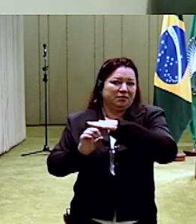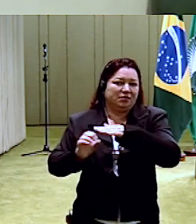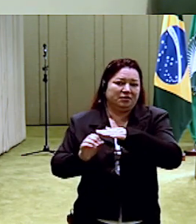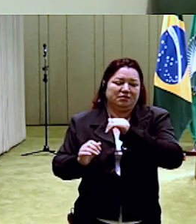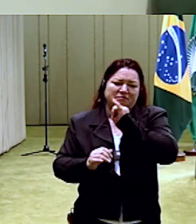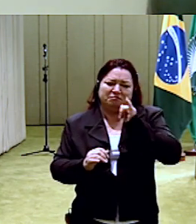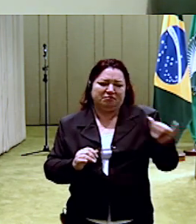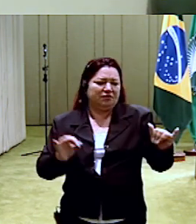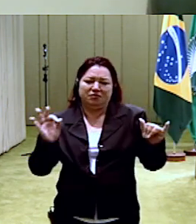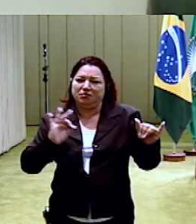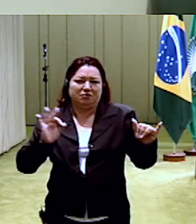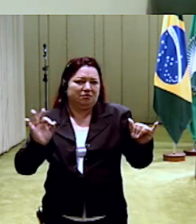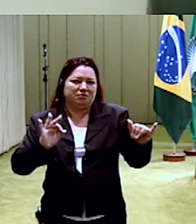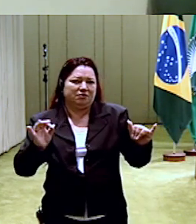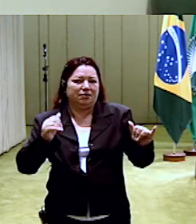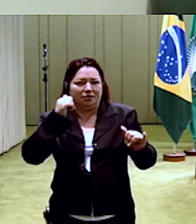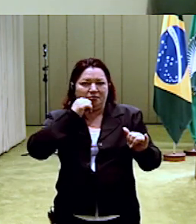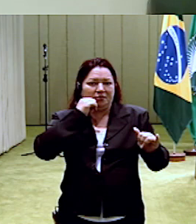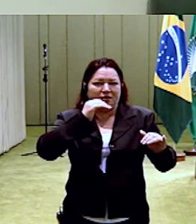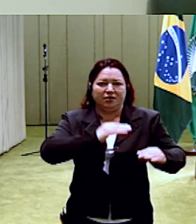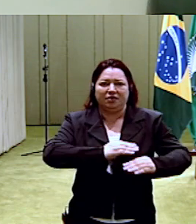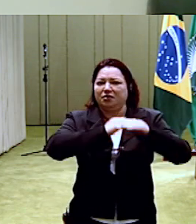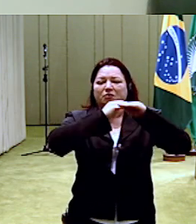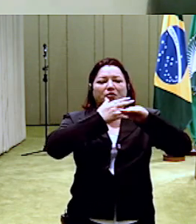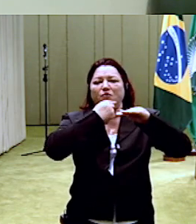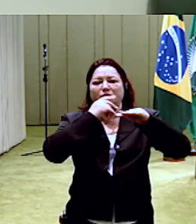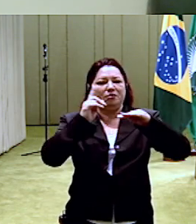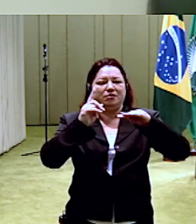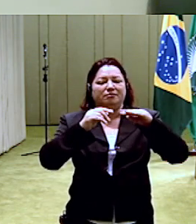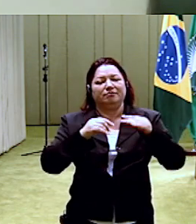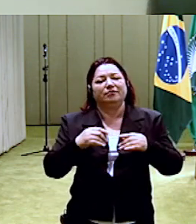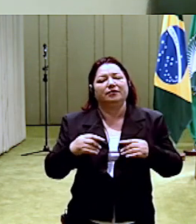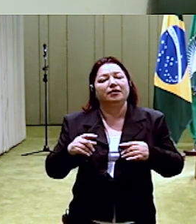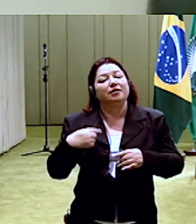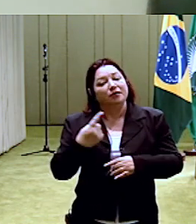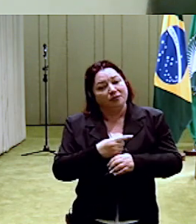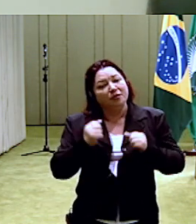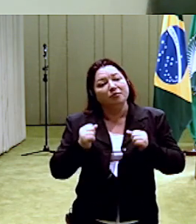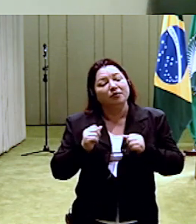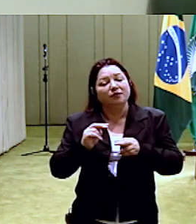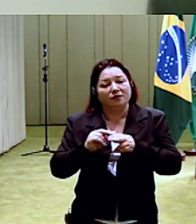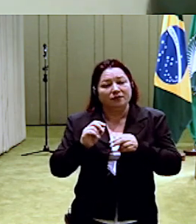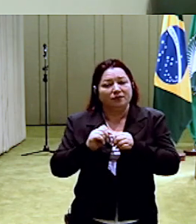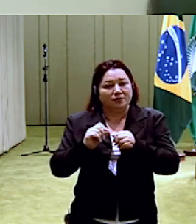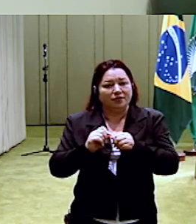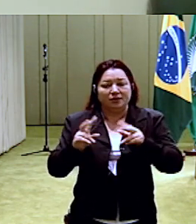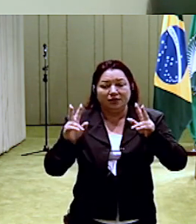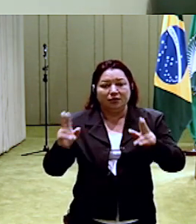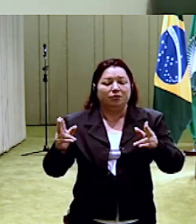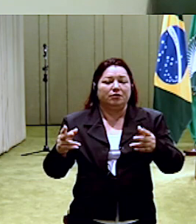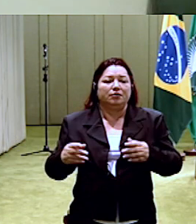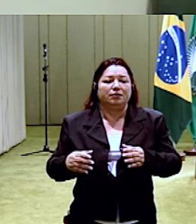hoje que disse que vai ter paridade. Mas há outras coisas que a gente pode fazer, como, por exemplo,